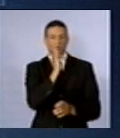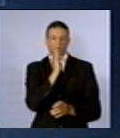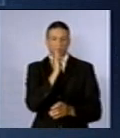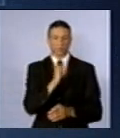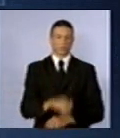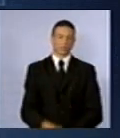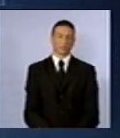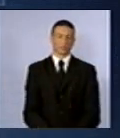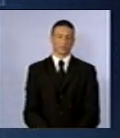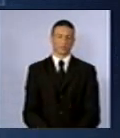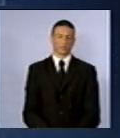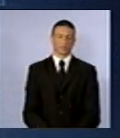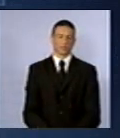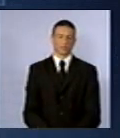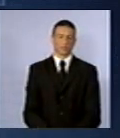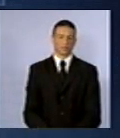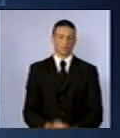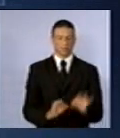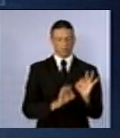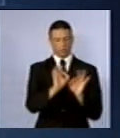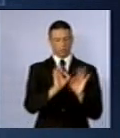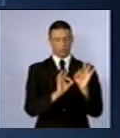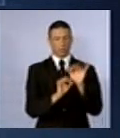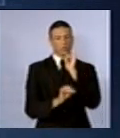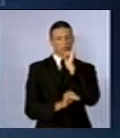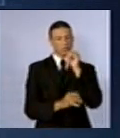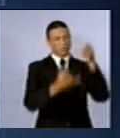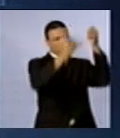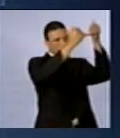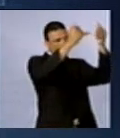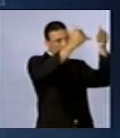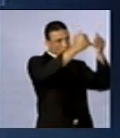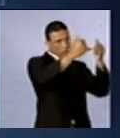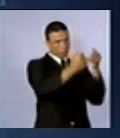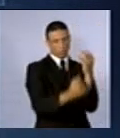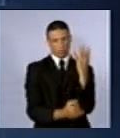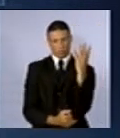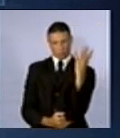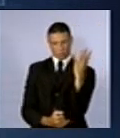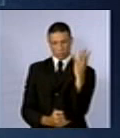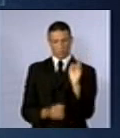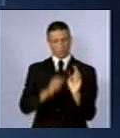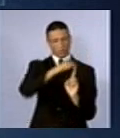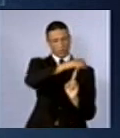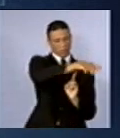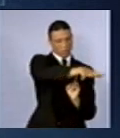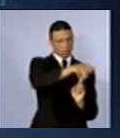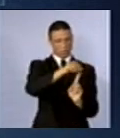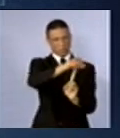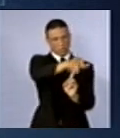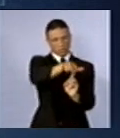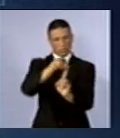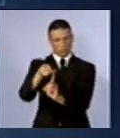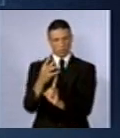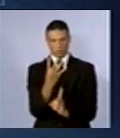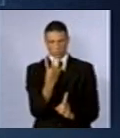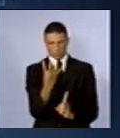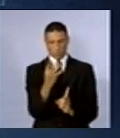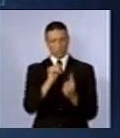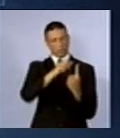transparência apresenta as dimensões de 4 linhas de transmissão típicas por classe de tensão. Uma linha